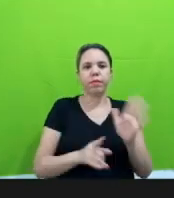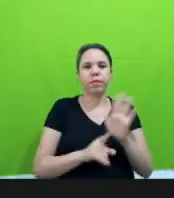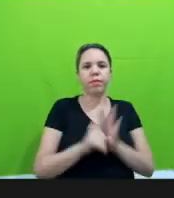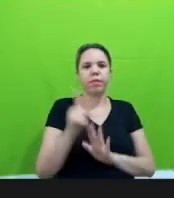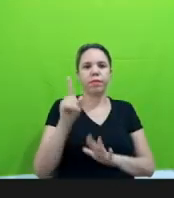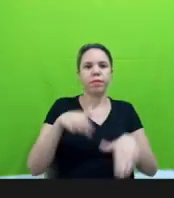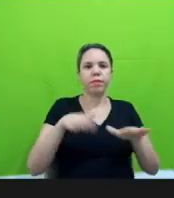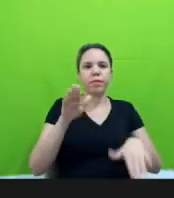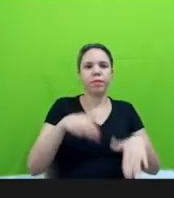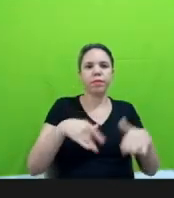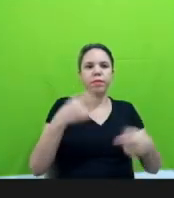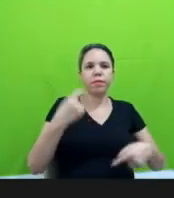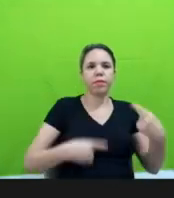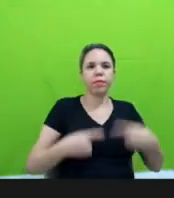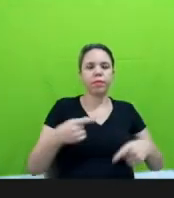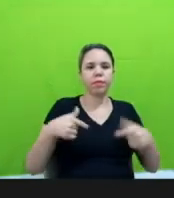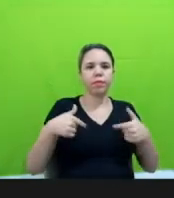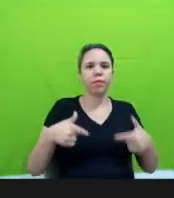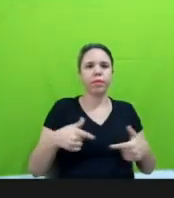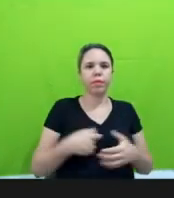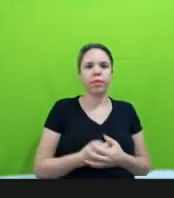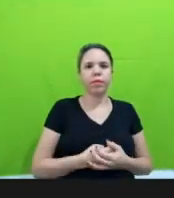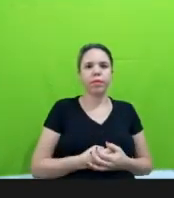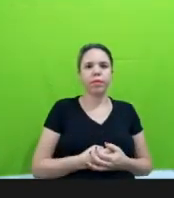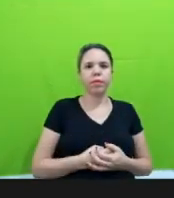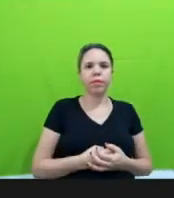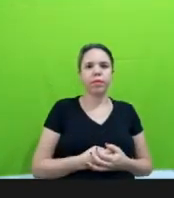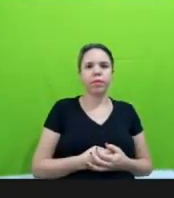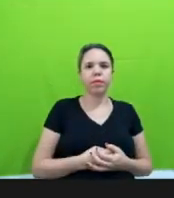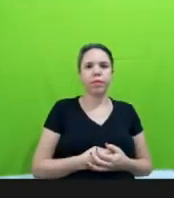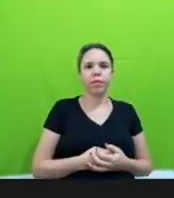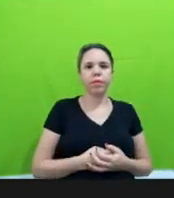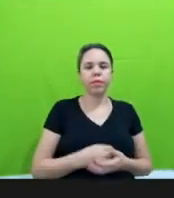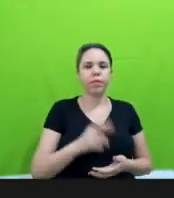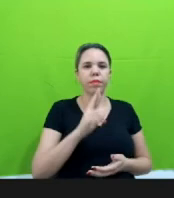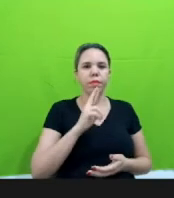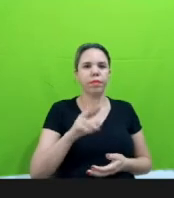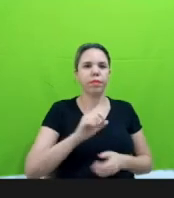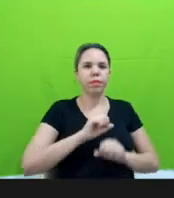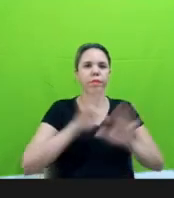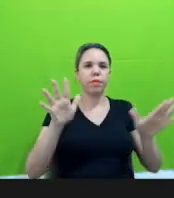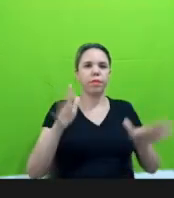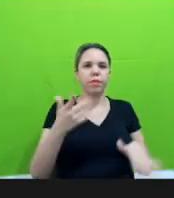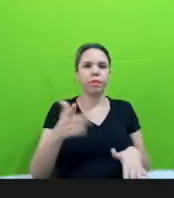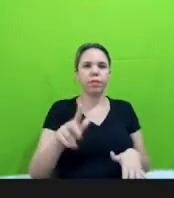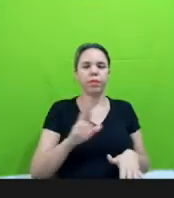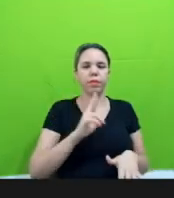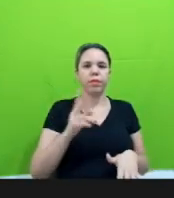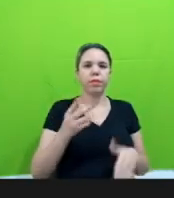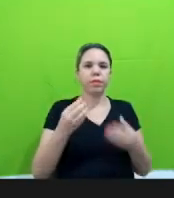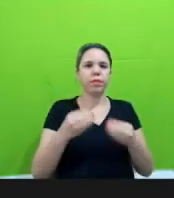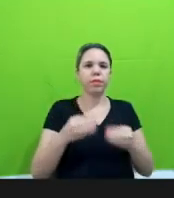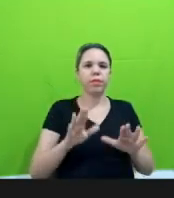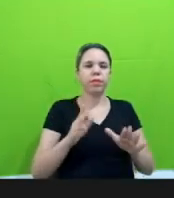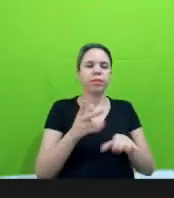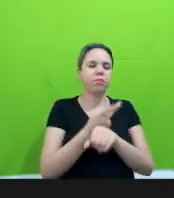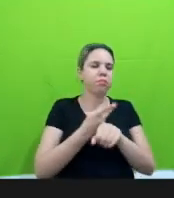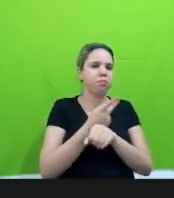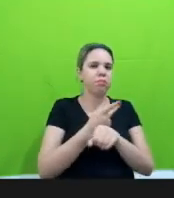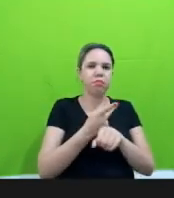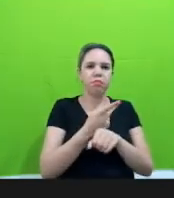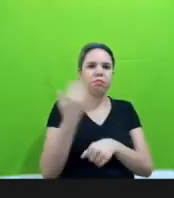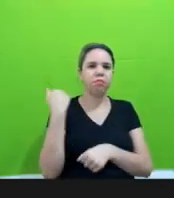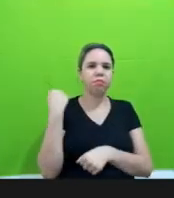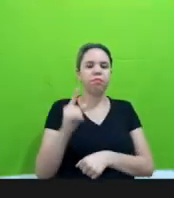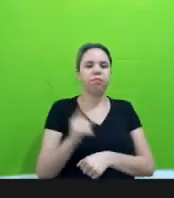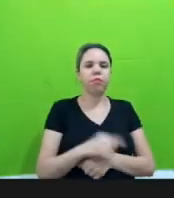determinada política ou ação, e tu claramente tem na resposta que a pessoa nunca fez aquilo, nunca foi atrás daquela informação antes, né? Então,